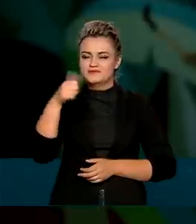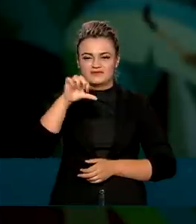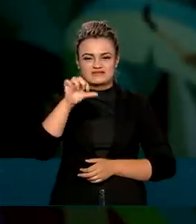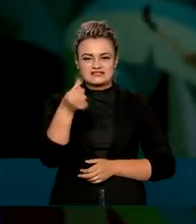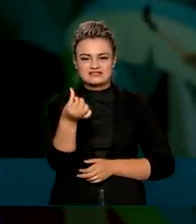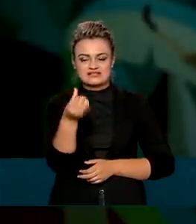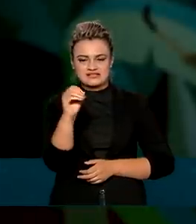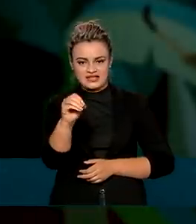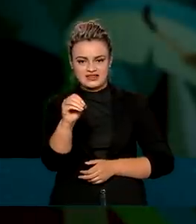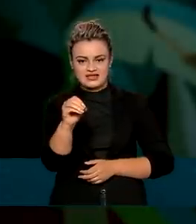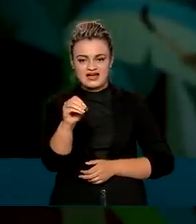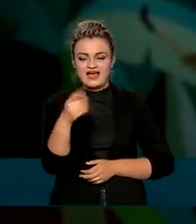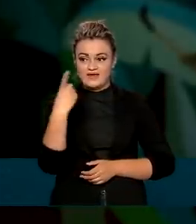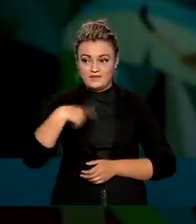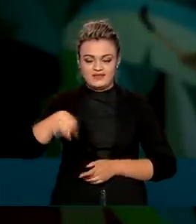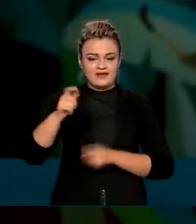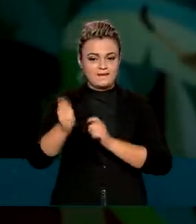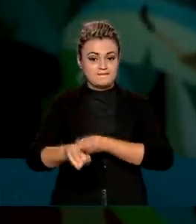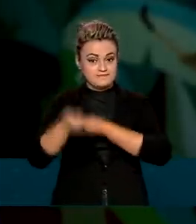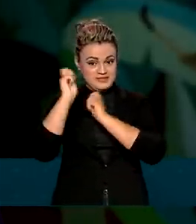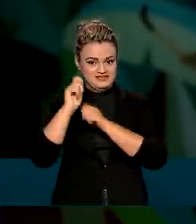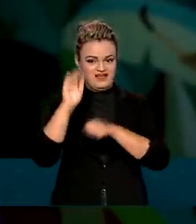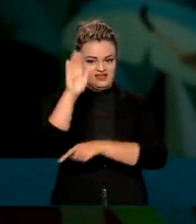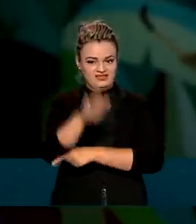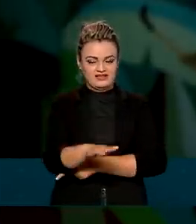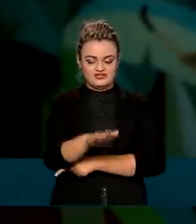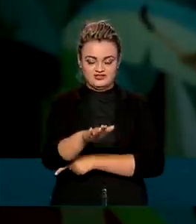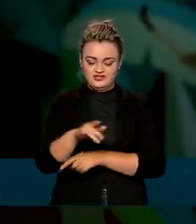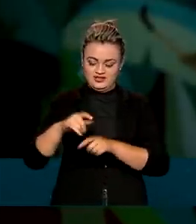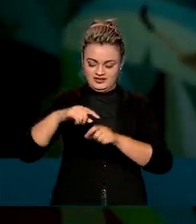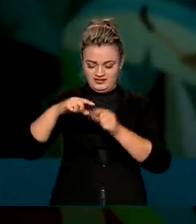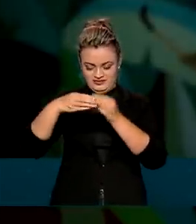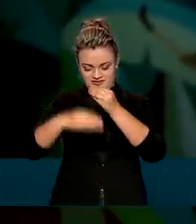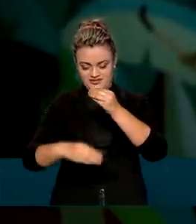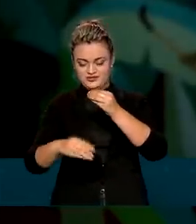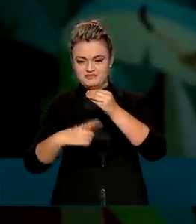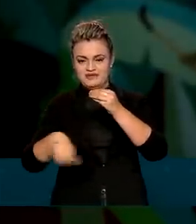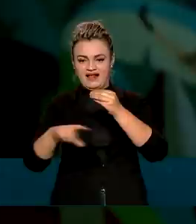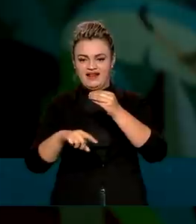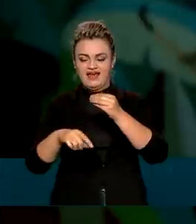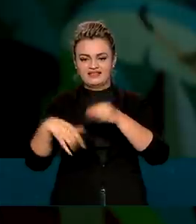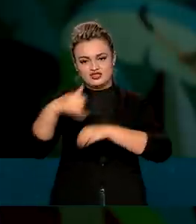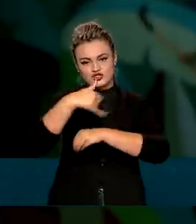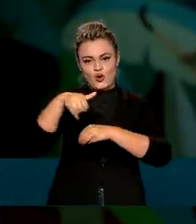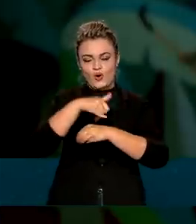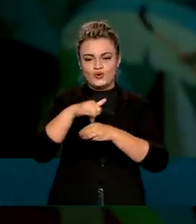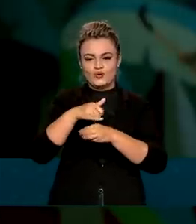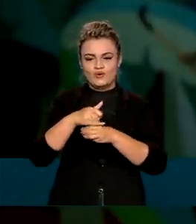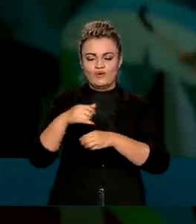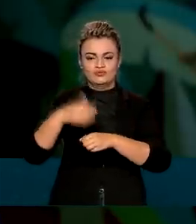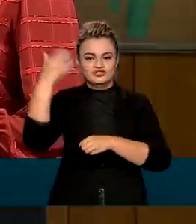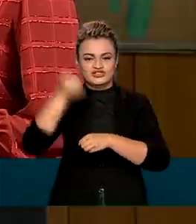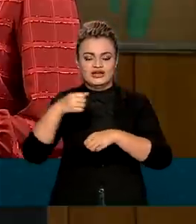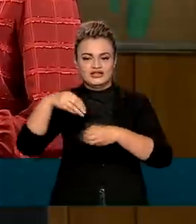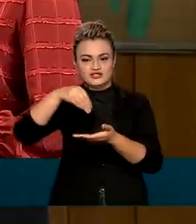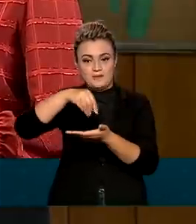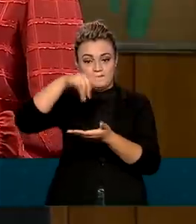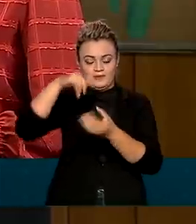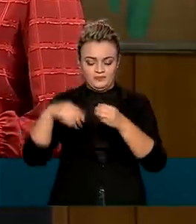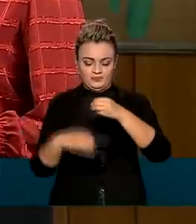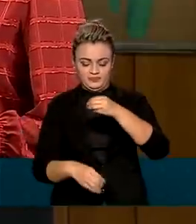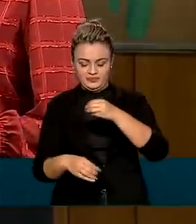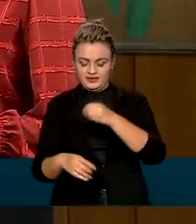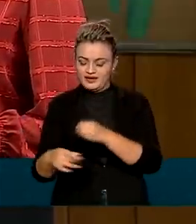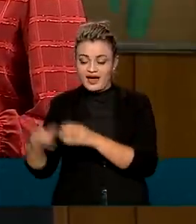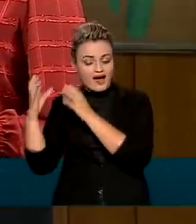dos anos 60 e o custo para pescar tarde de linha de bom enrolada numa lata de de óleo ou de leite Ninho e